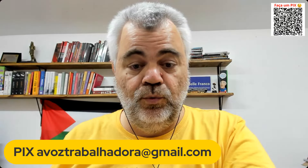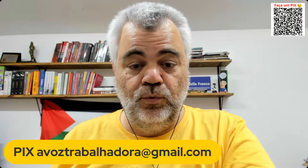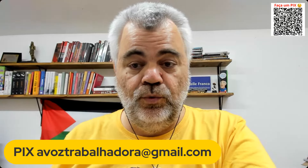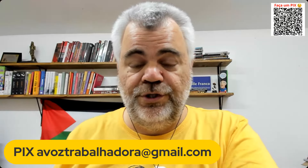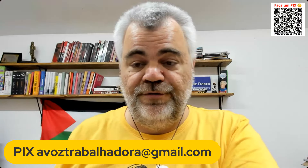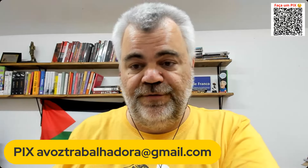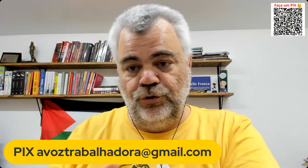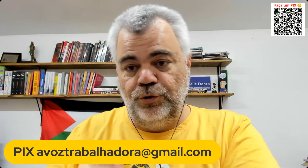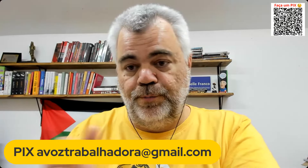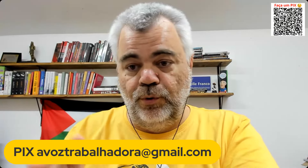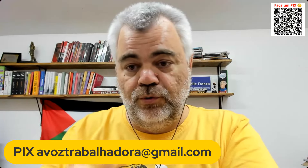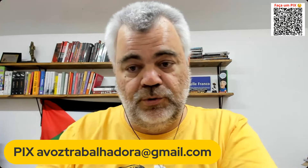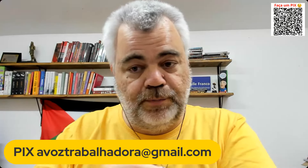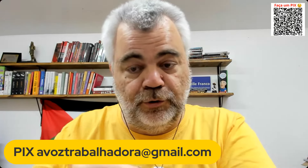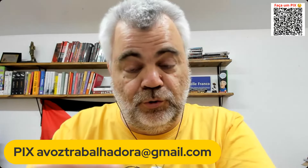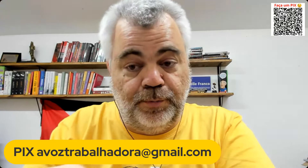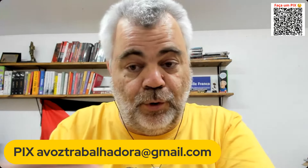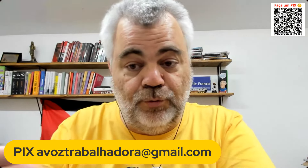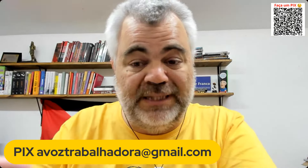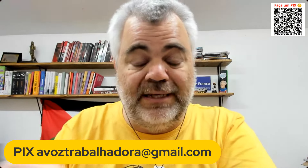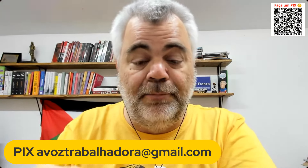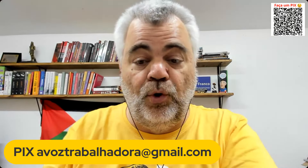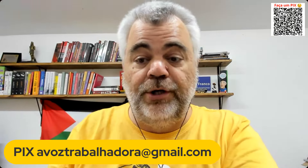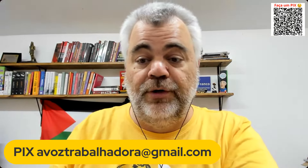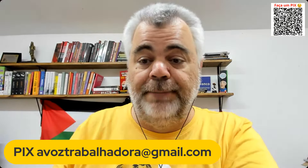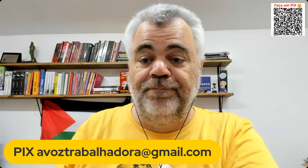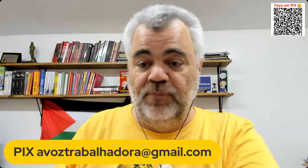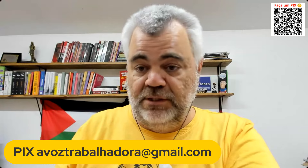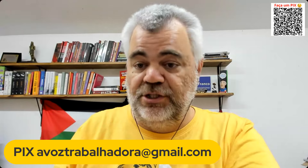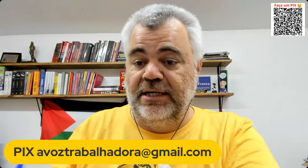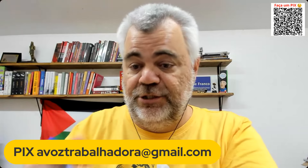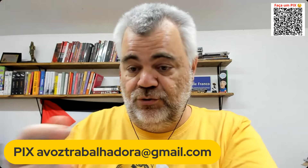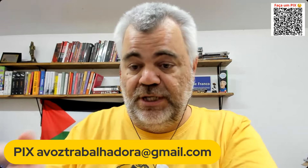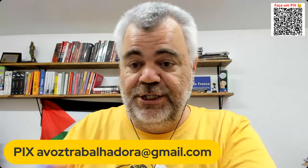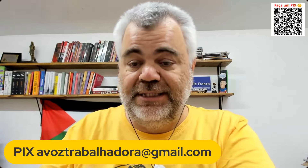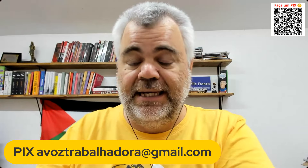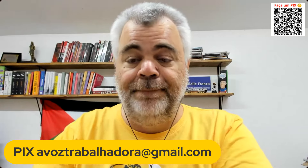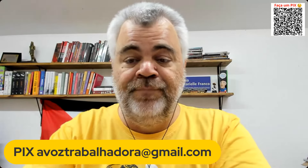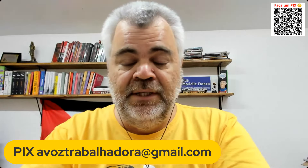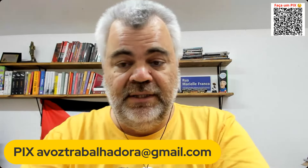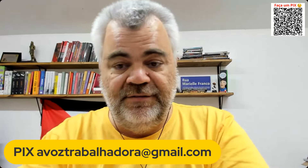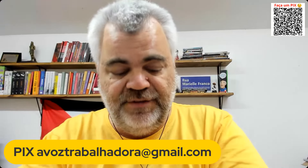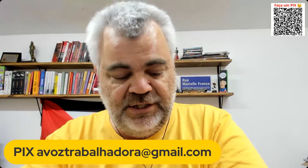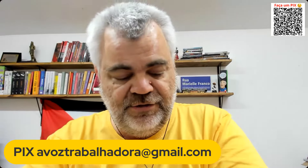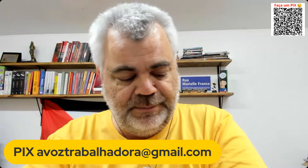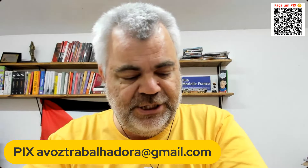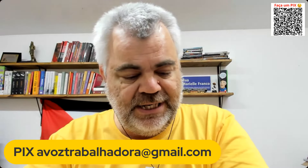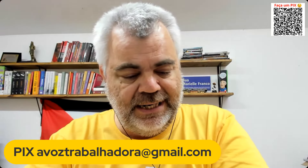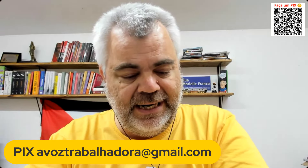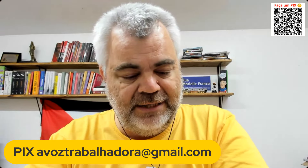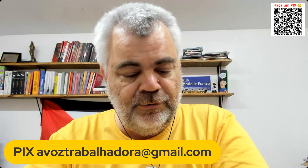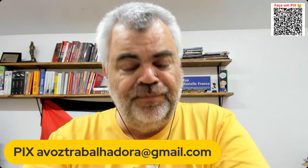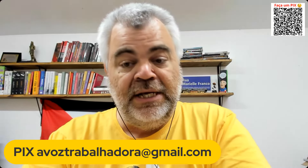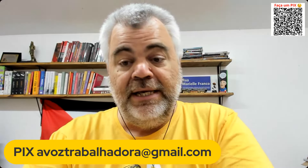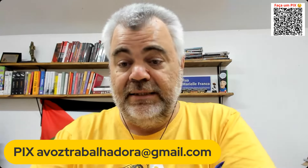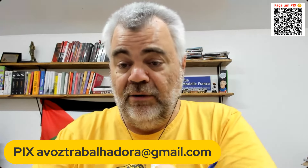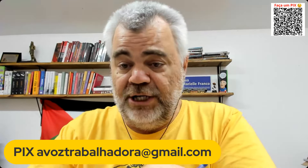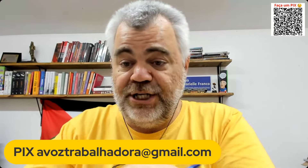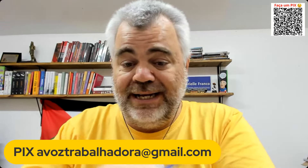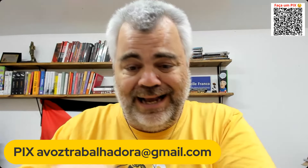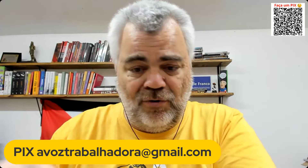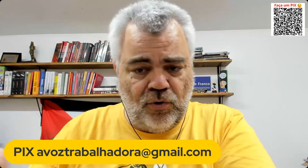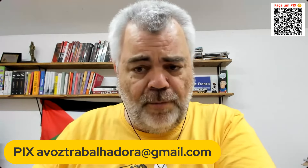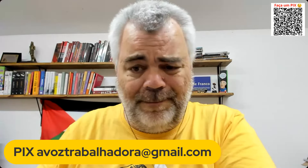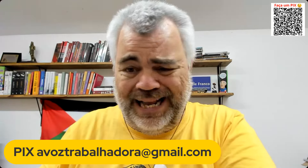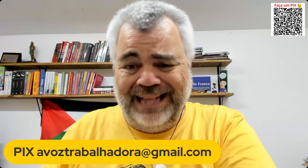era um indivíduo de pouco patrimônio, né? Já, isso aí já está definitivamente aclarado.